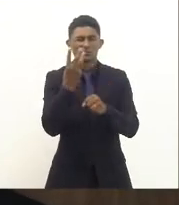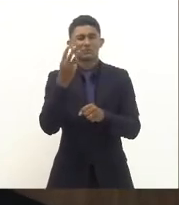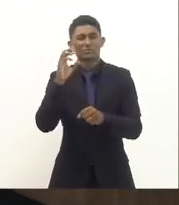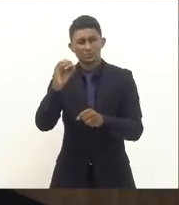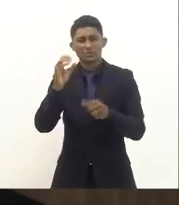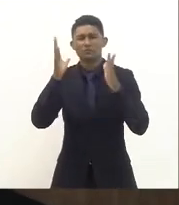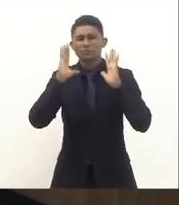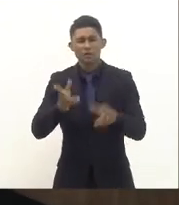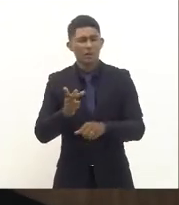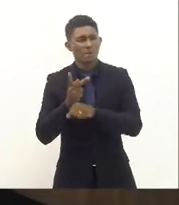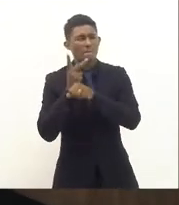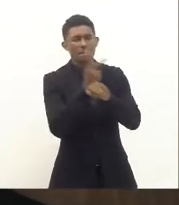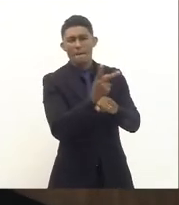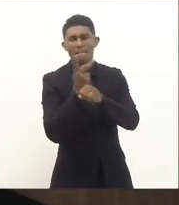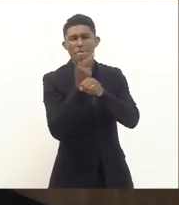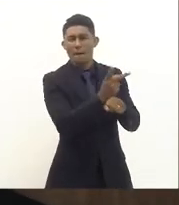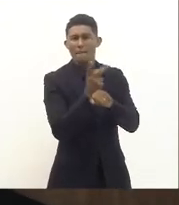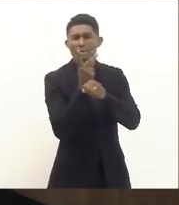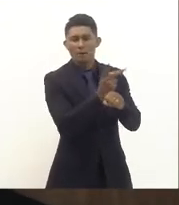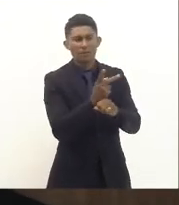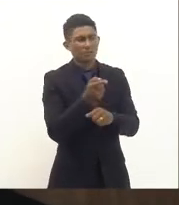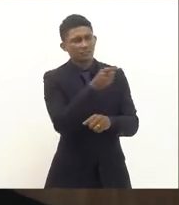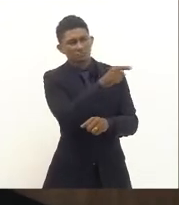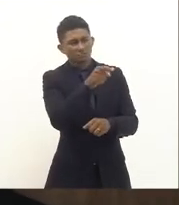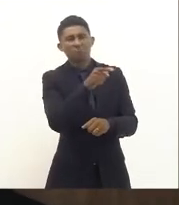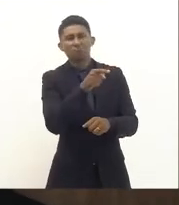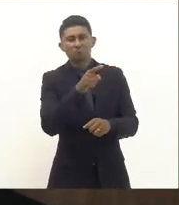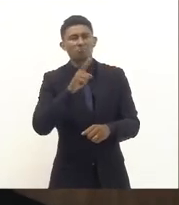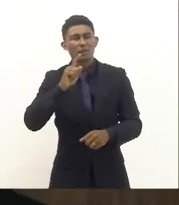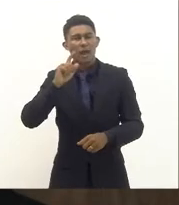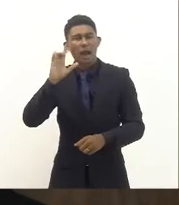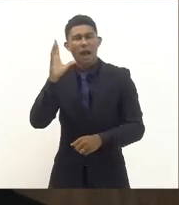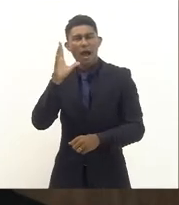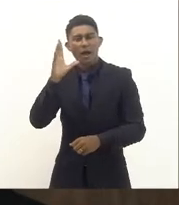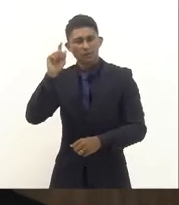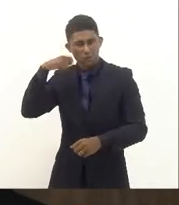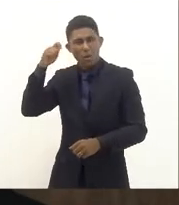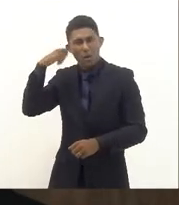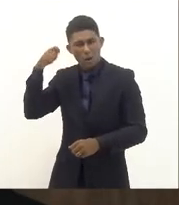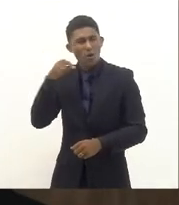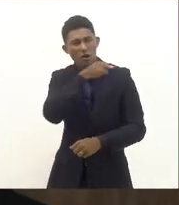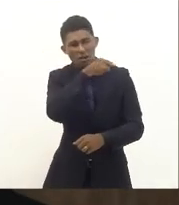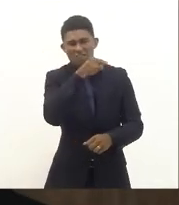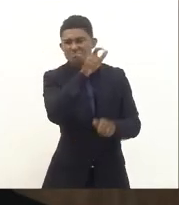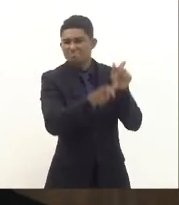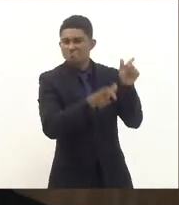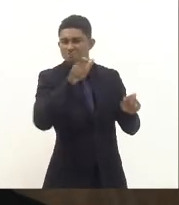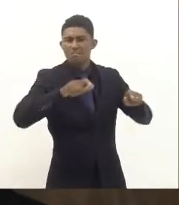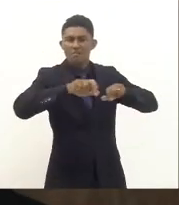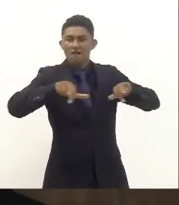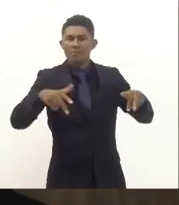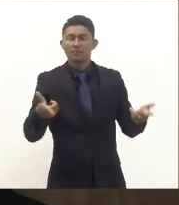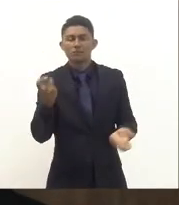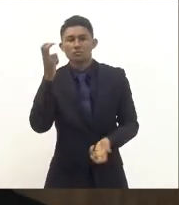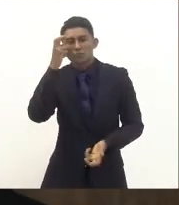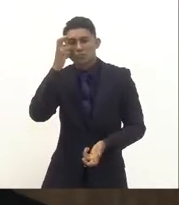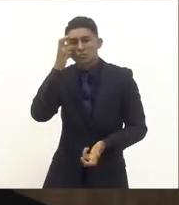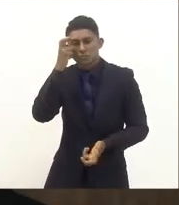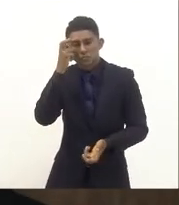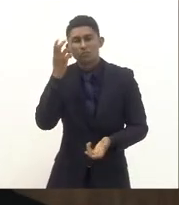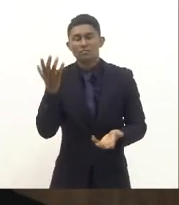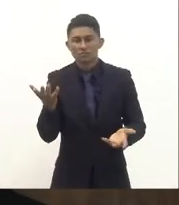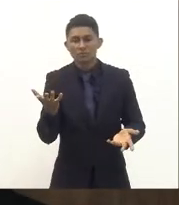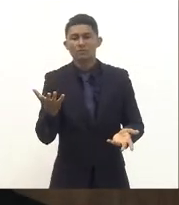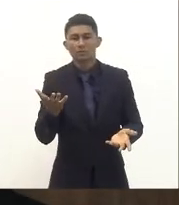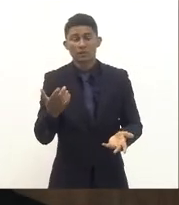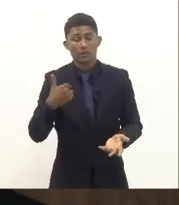premiado e que tem uma nominata de excelentes atores e que traz cultura popular e Pública eu